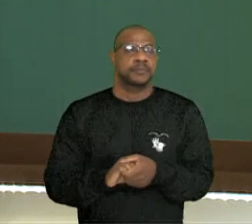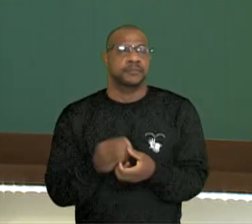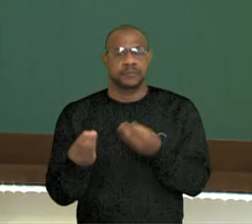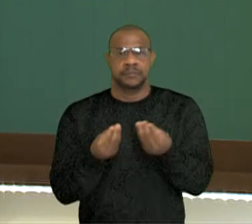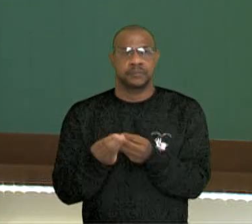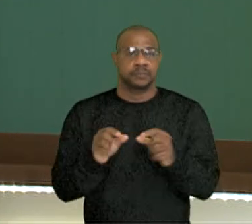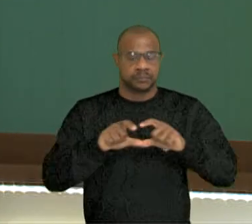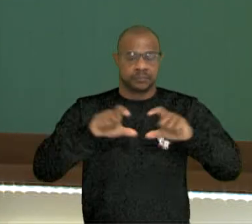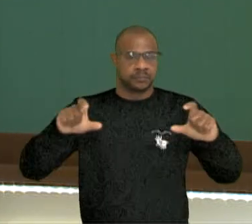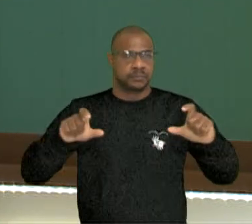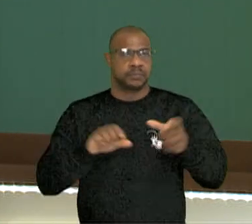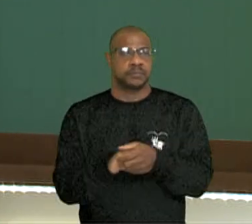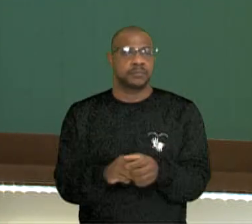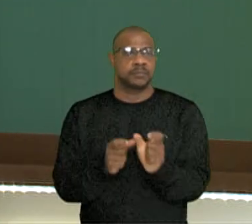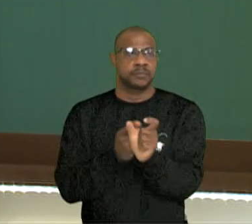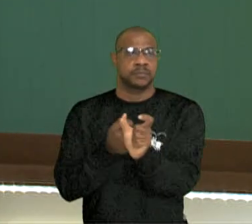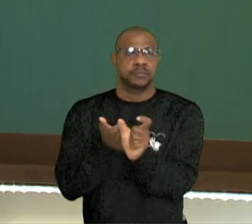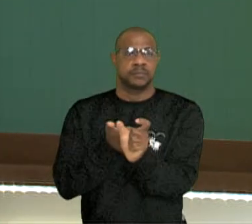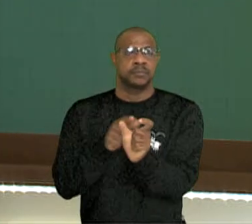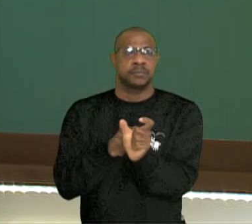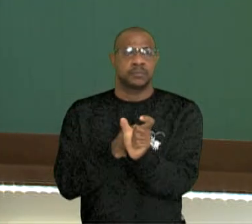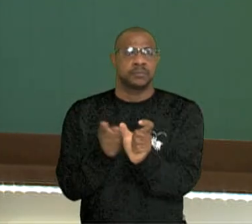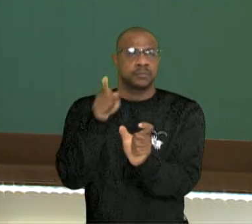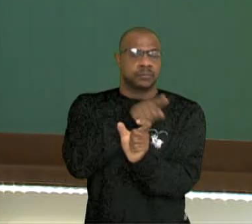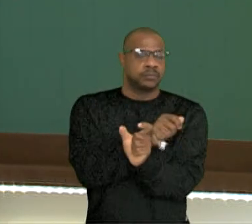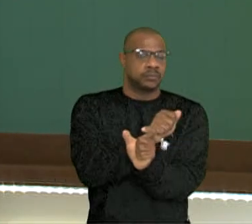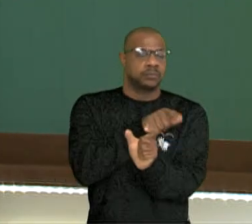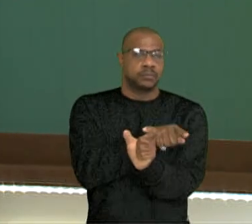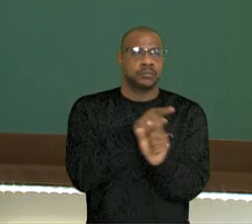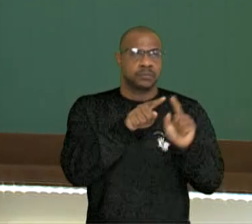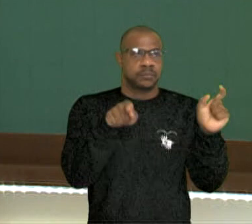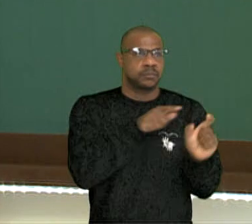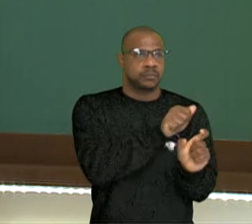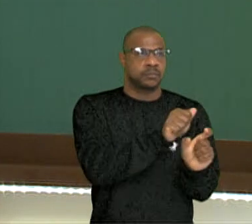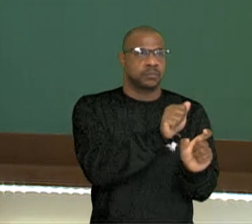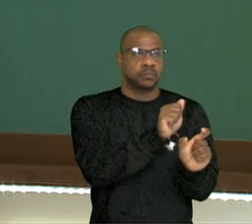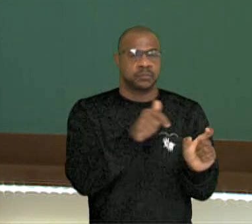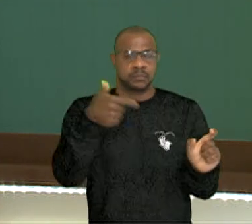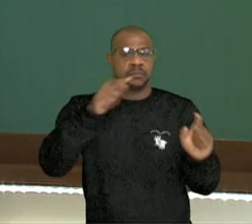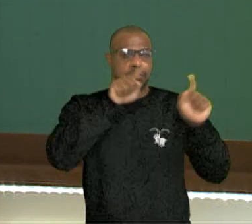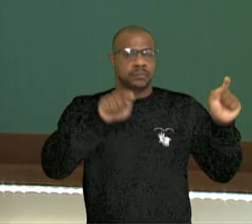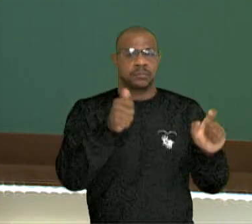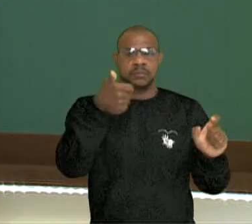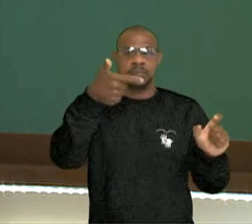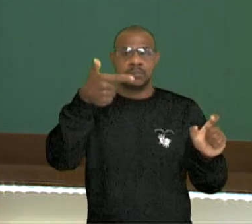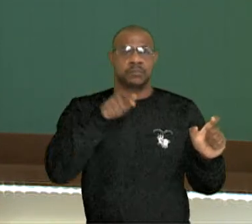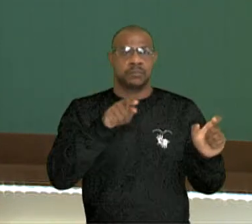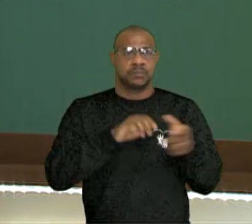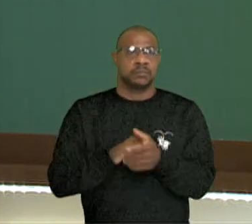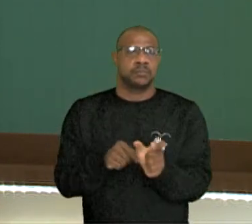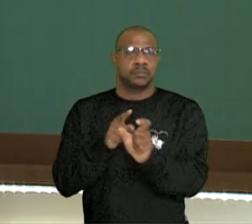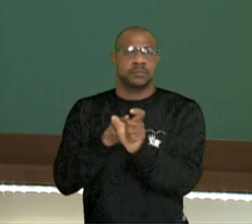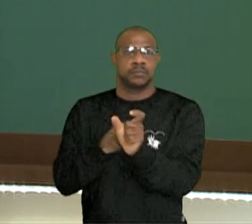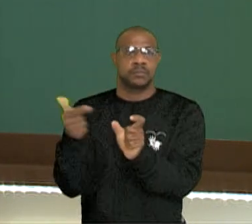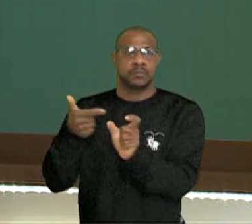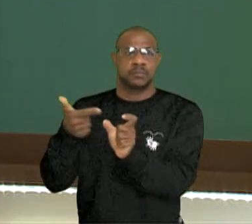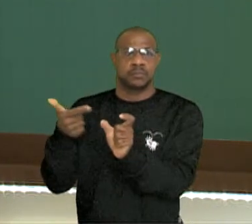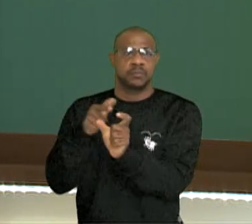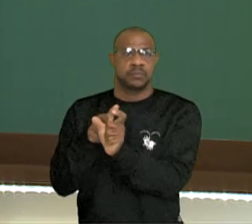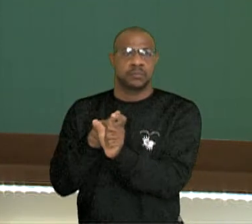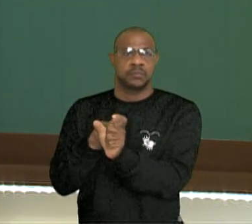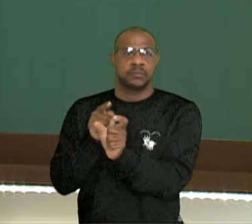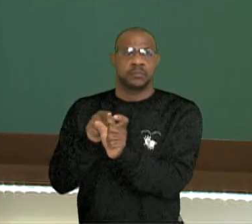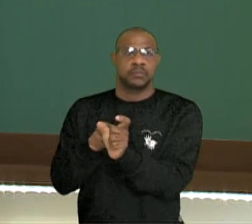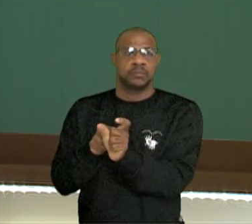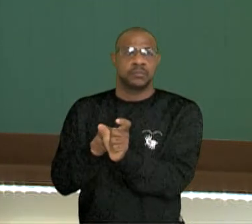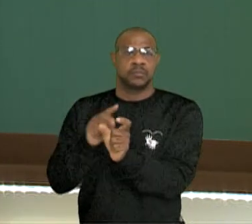de cada termo. Esse primeiro termo, ele veio desse termo aqui ao quadrado, ó, primeiro termo ao quadrado. Esse segundo cara, ele